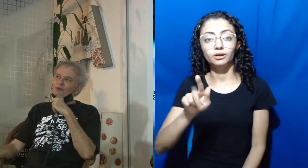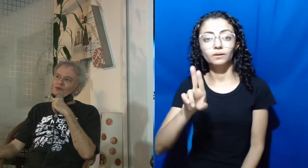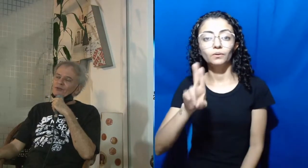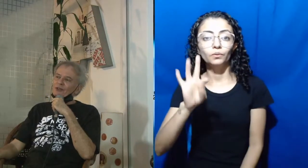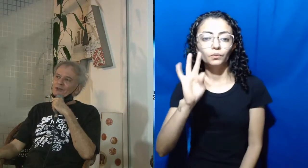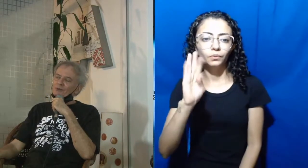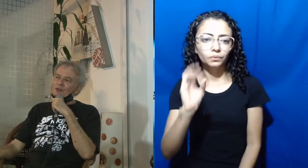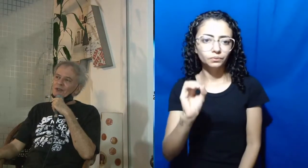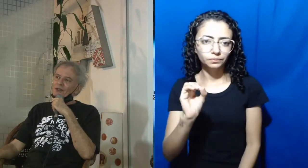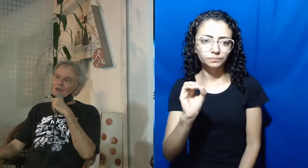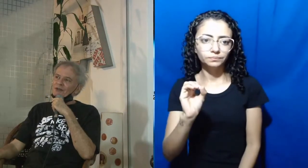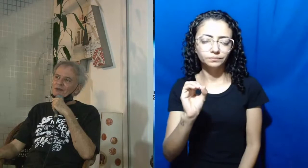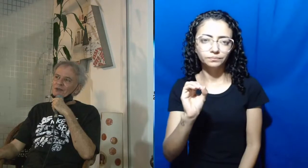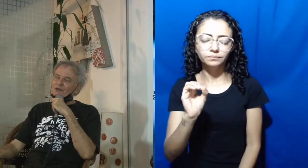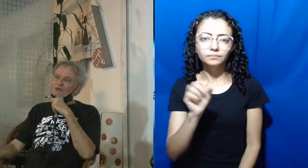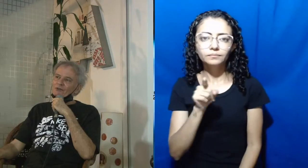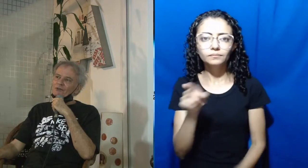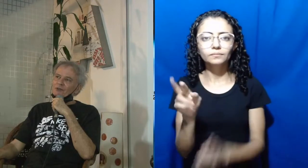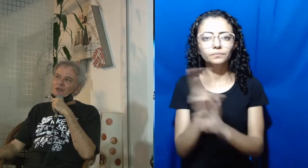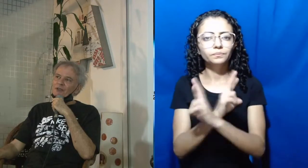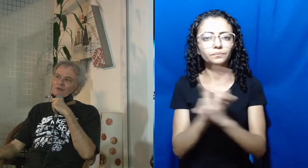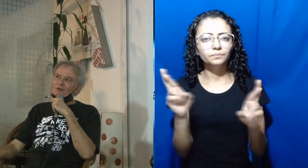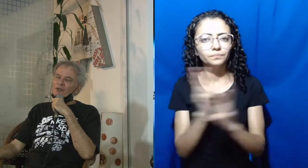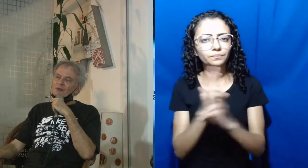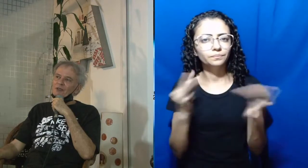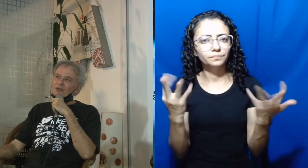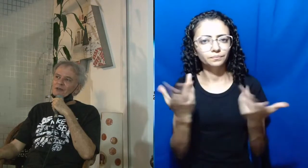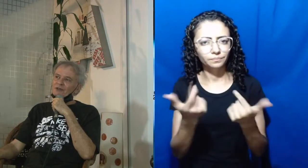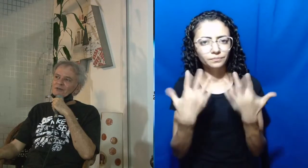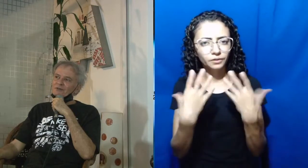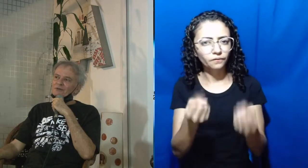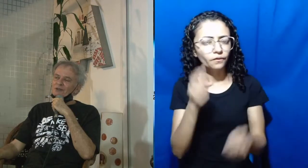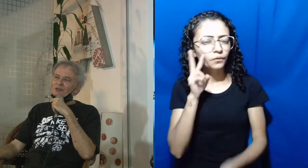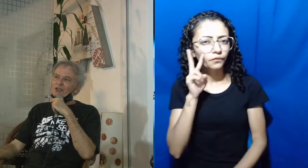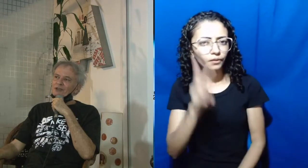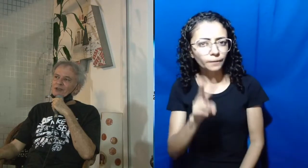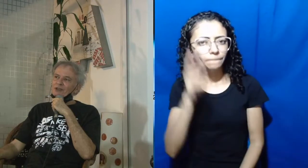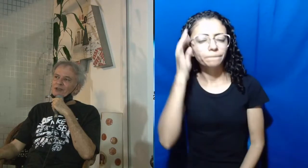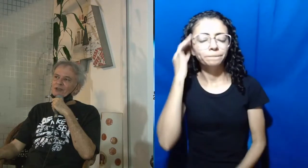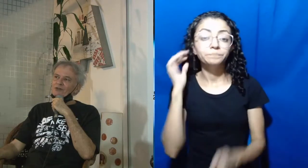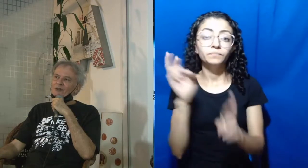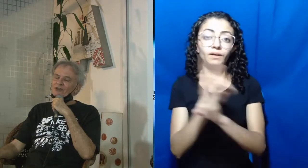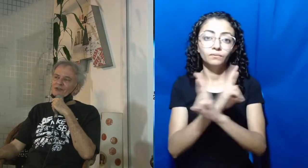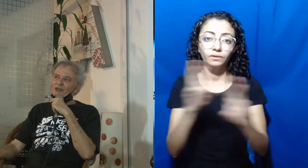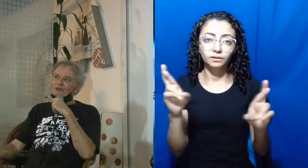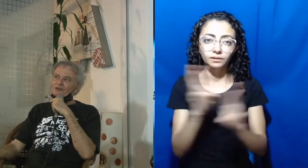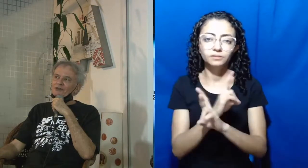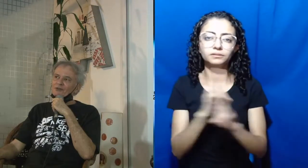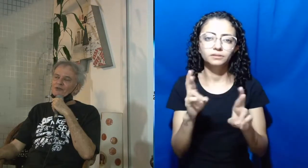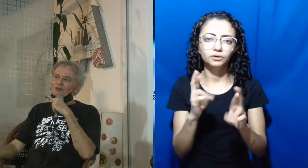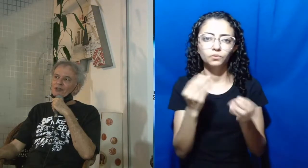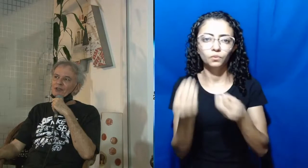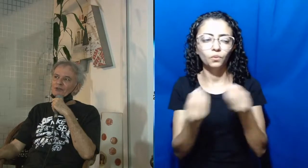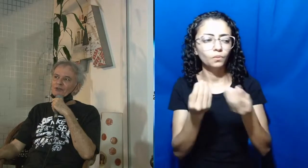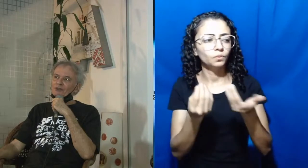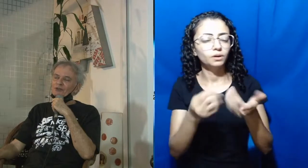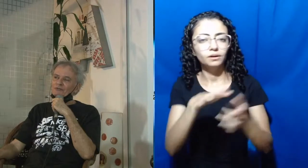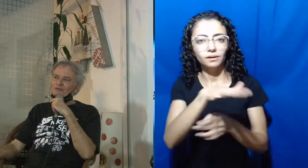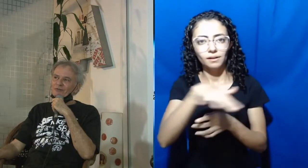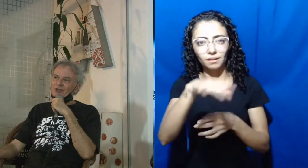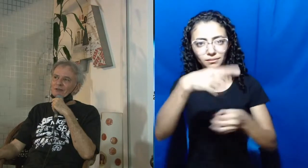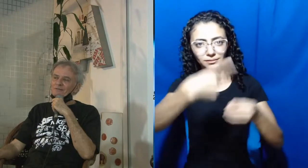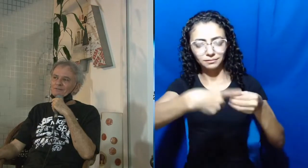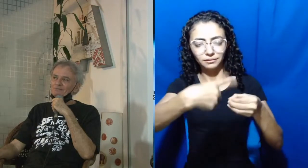Guto faz uma relação incrível. Vamos lá. Uma relação estética incrível com a cidade. Vamos ver o que ele